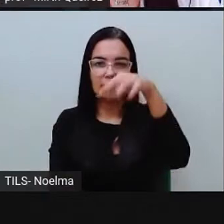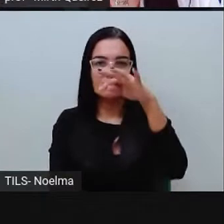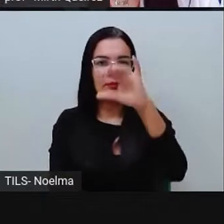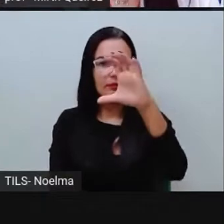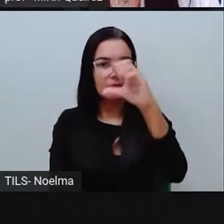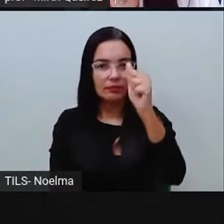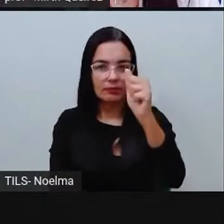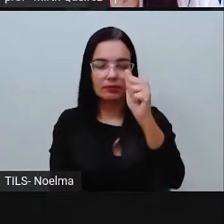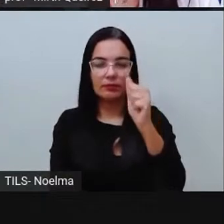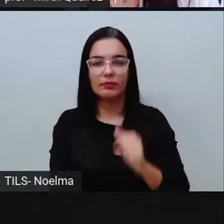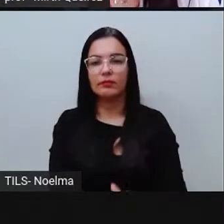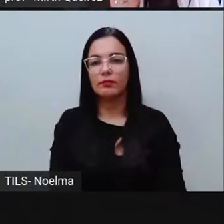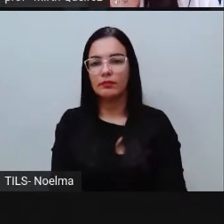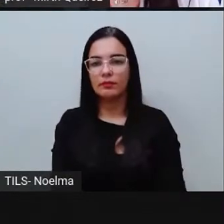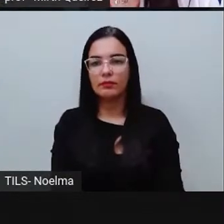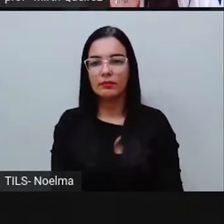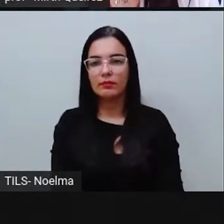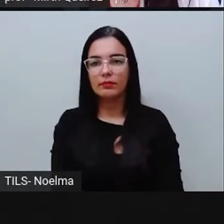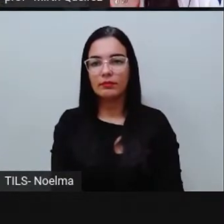bioma.